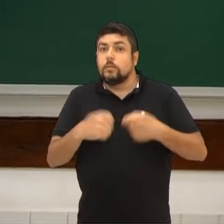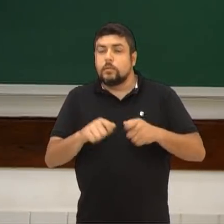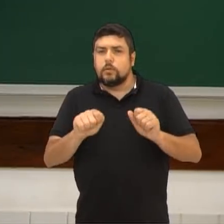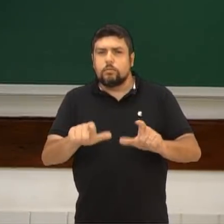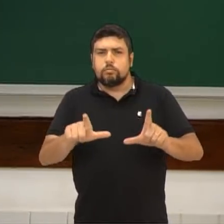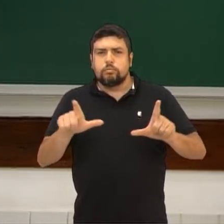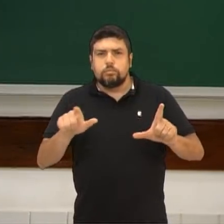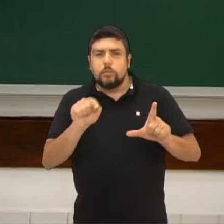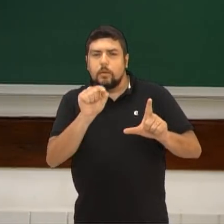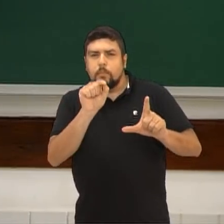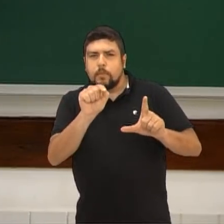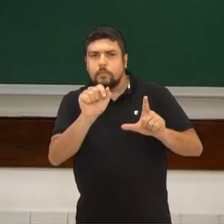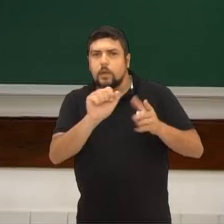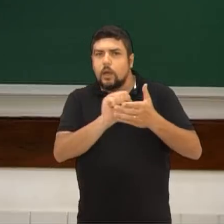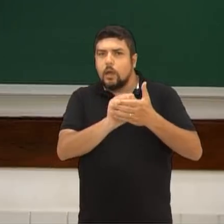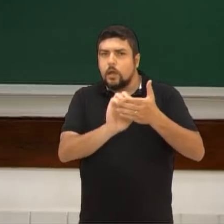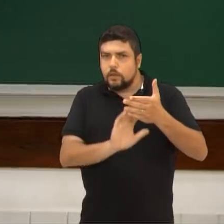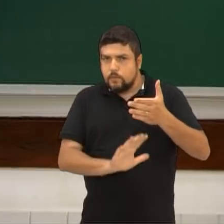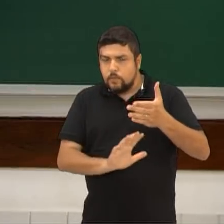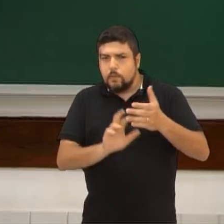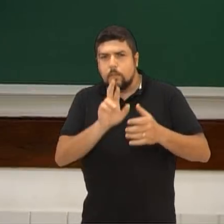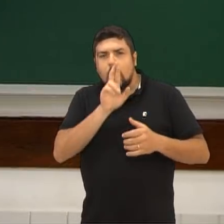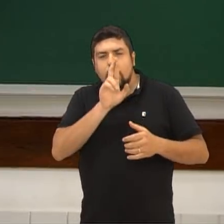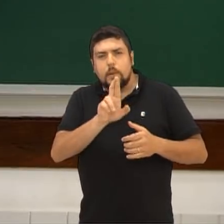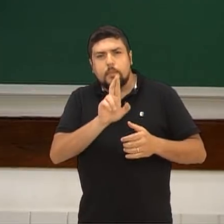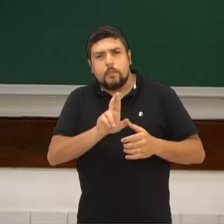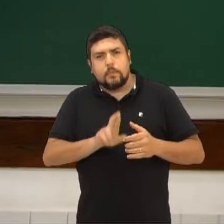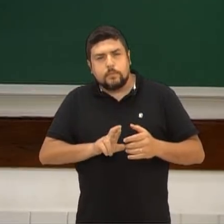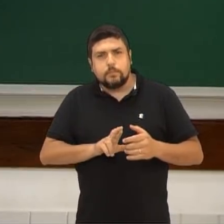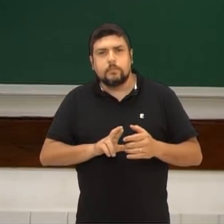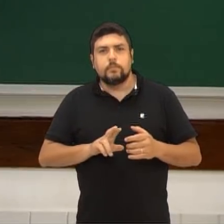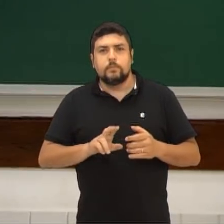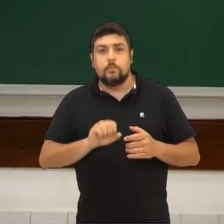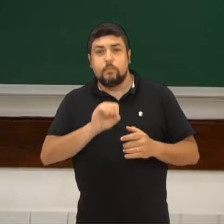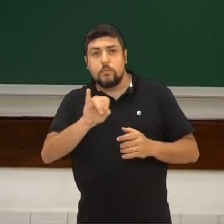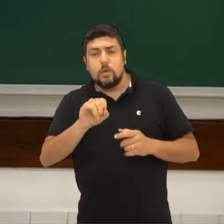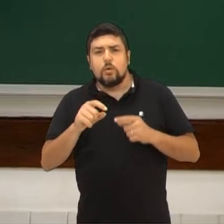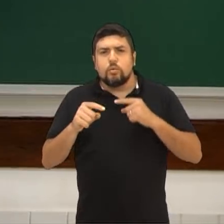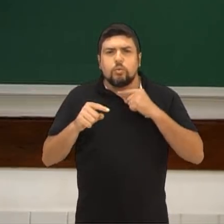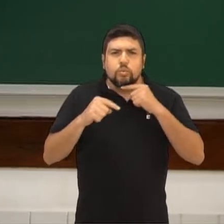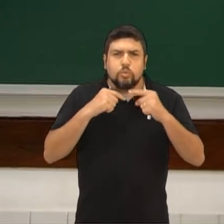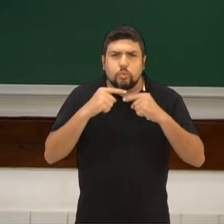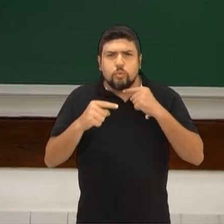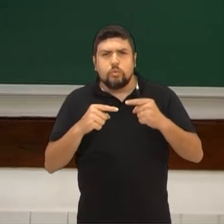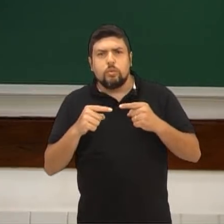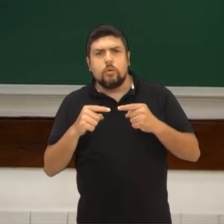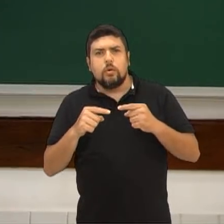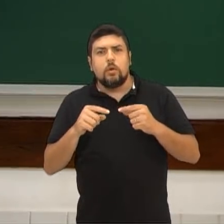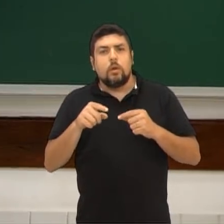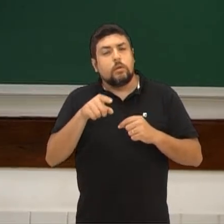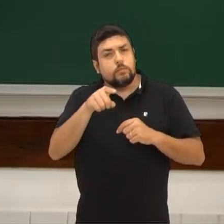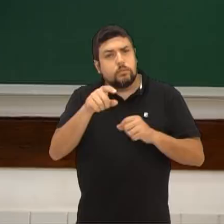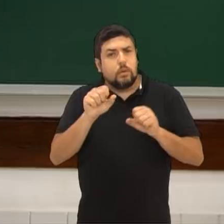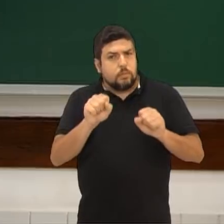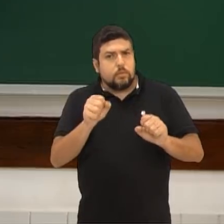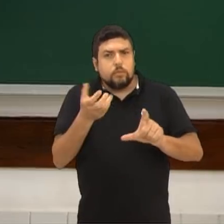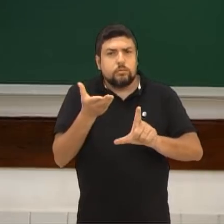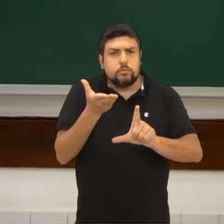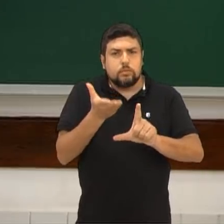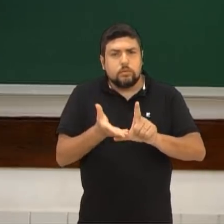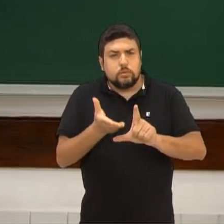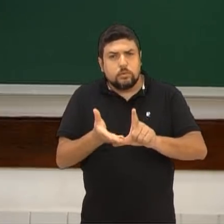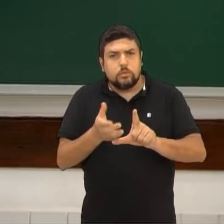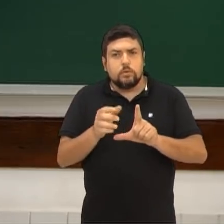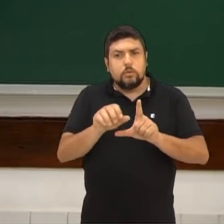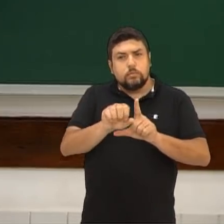no Classroom. Qualquer dúvida ou qualquer questionamento, entre no Classroom, mande uma mensagem para o seu professor, ele vai